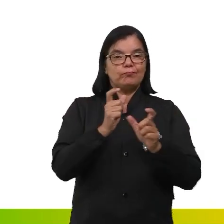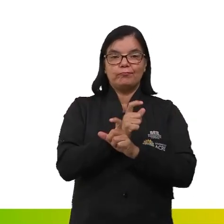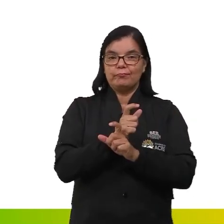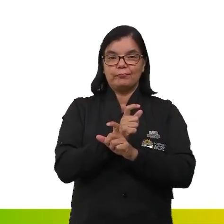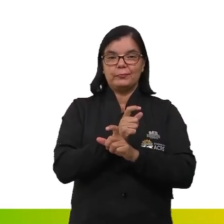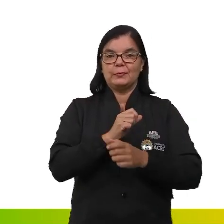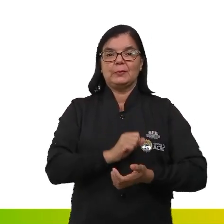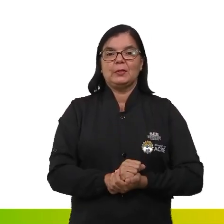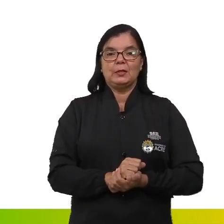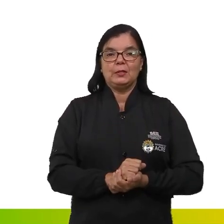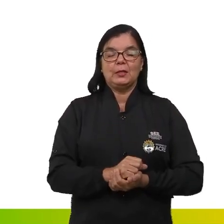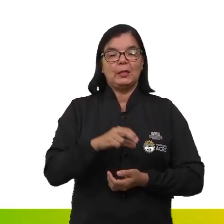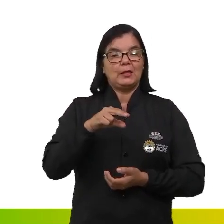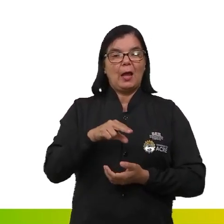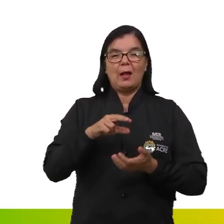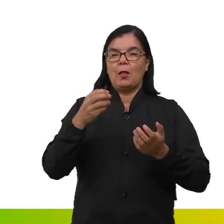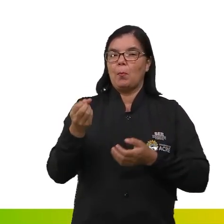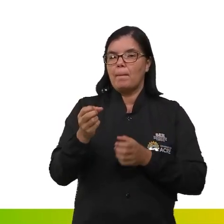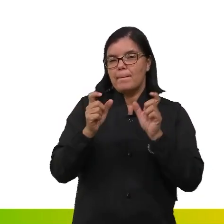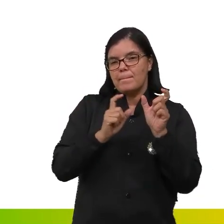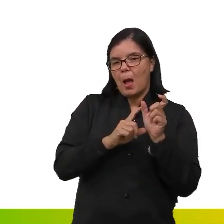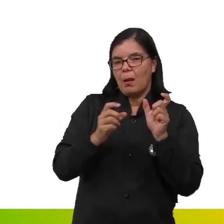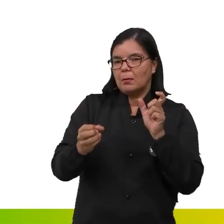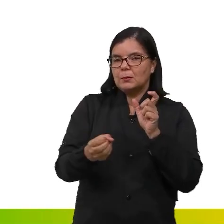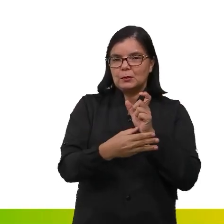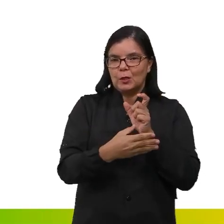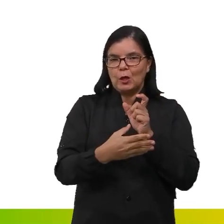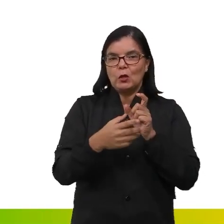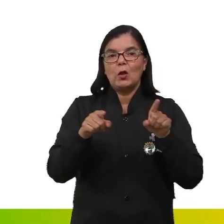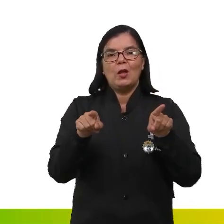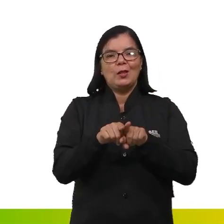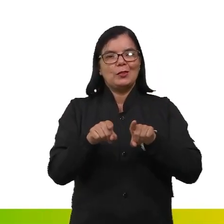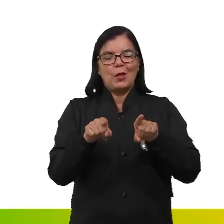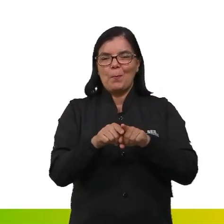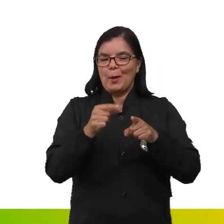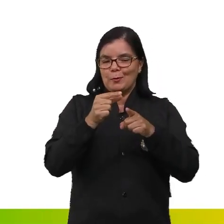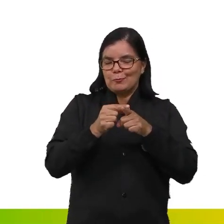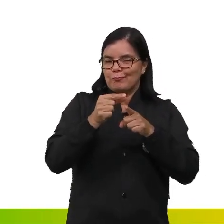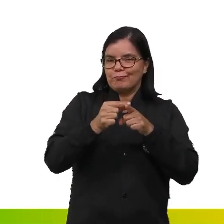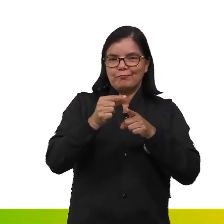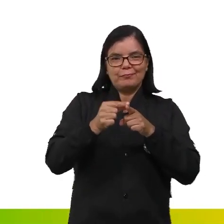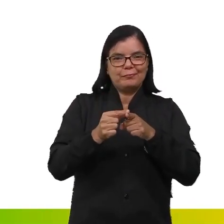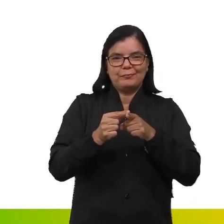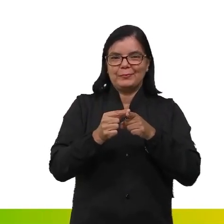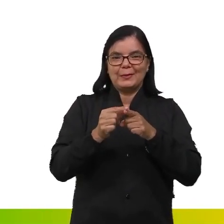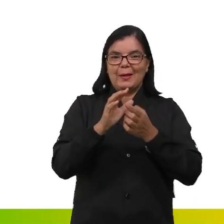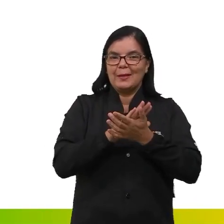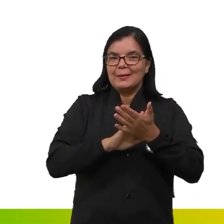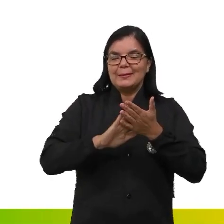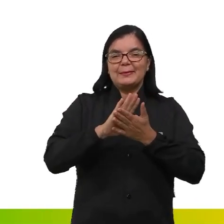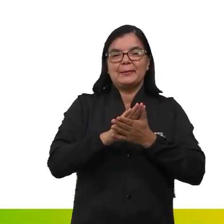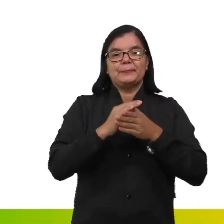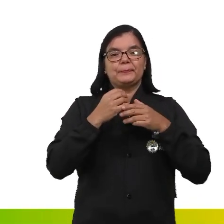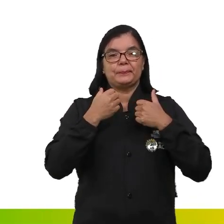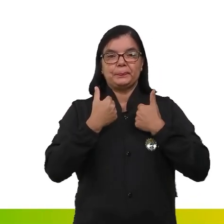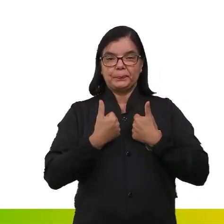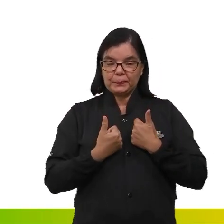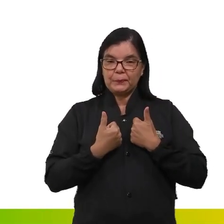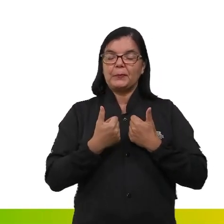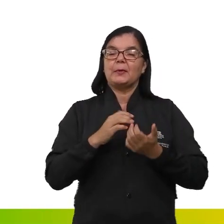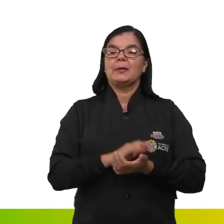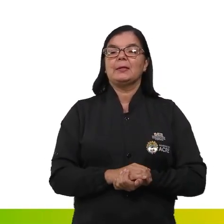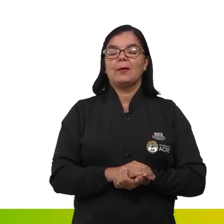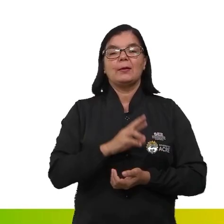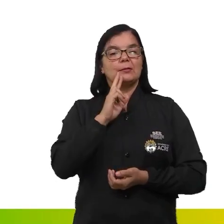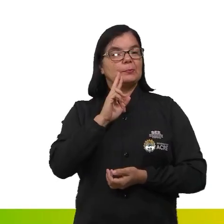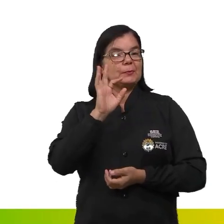nem aí a questão da neologia, nem a questão fonética e nem a morfologia, tá certo? Então, a